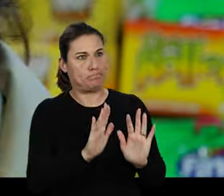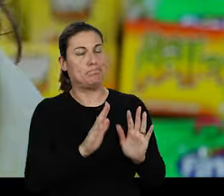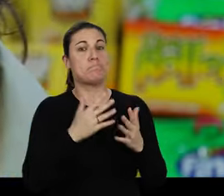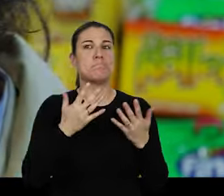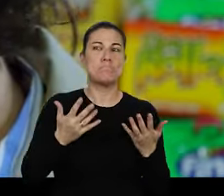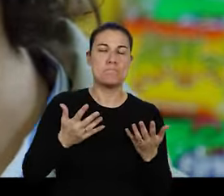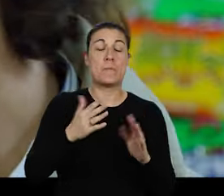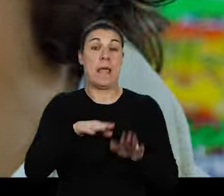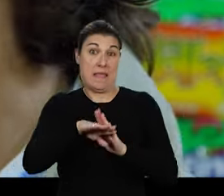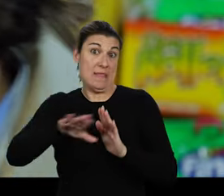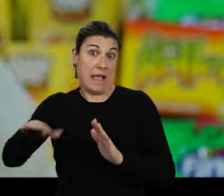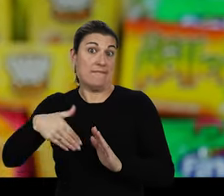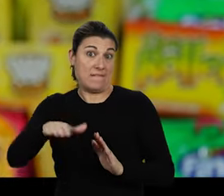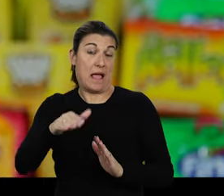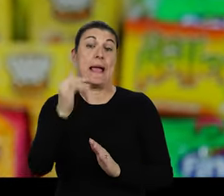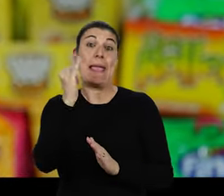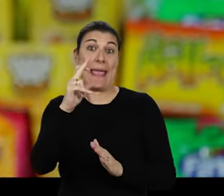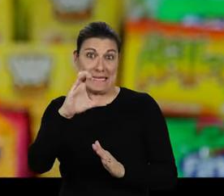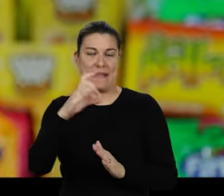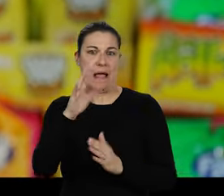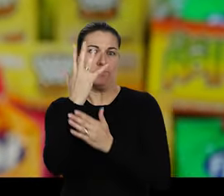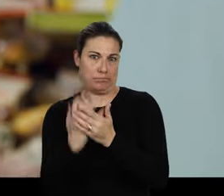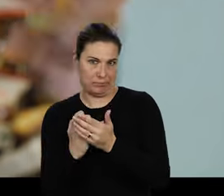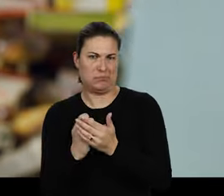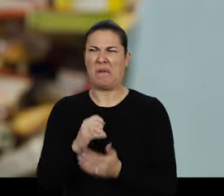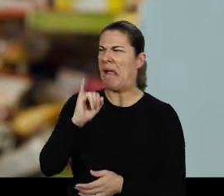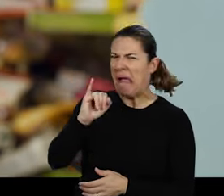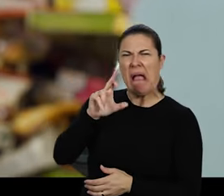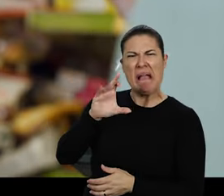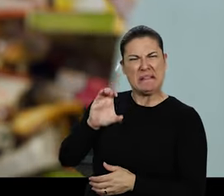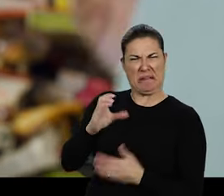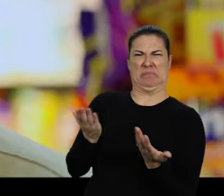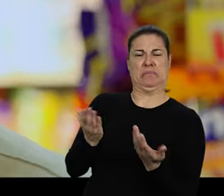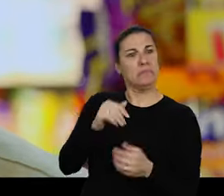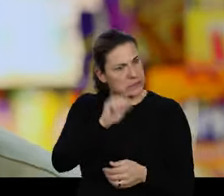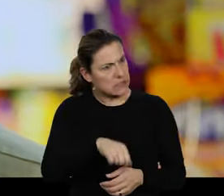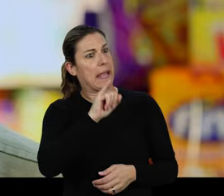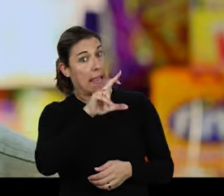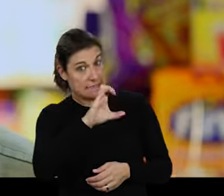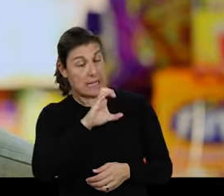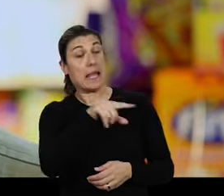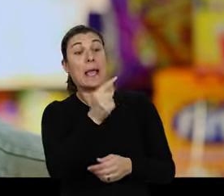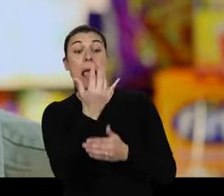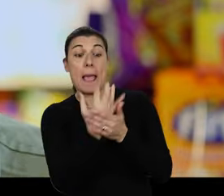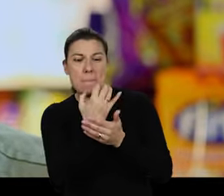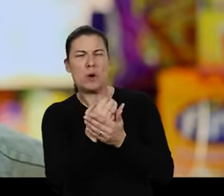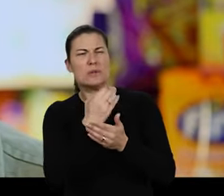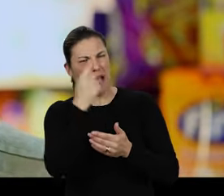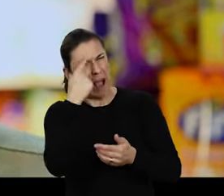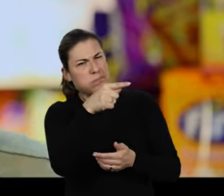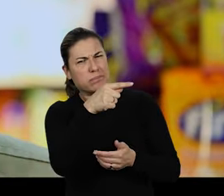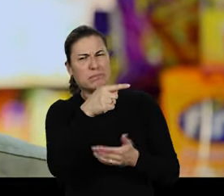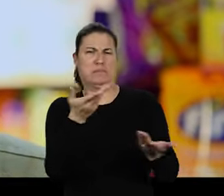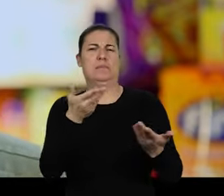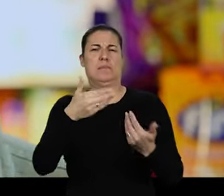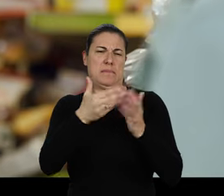Bom, olha, a direita vai começar por baixar o IRC. O IRC? Sim, o IRC, o Imposto sobre o Rendimento, não sei o quê. A senhora